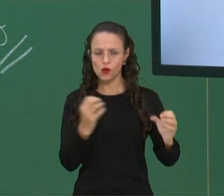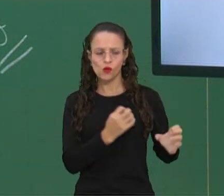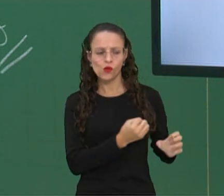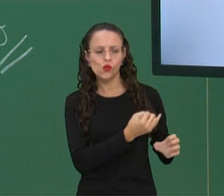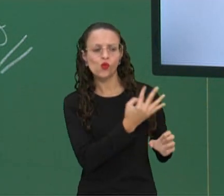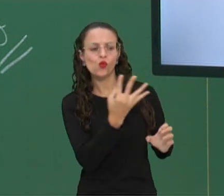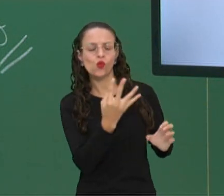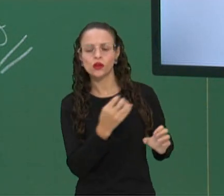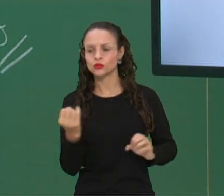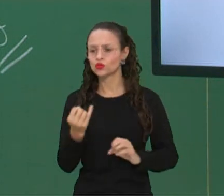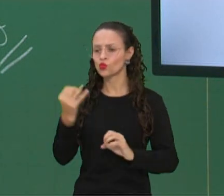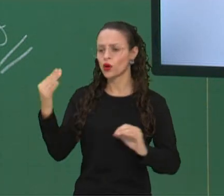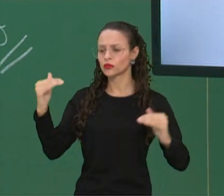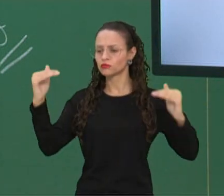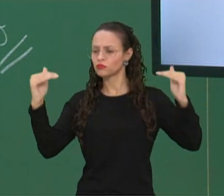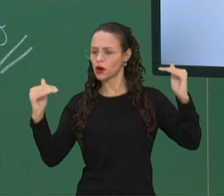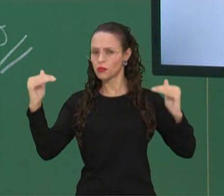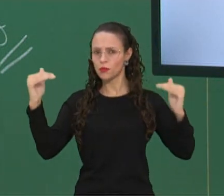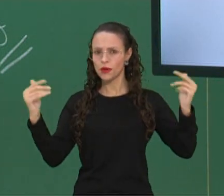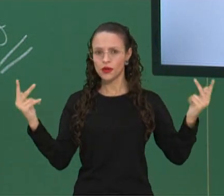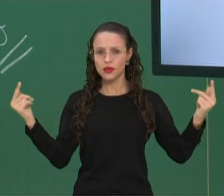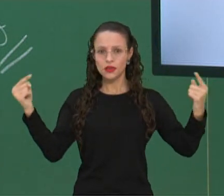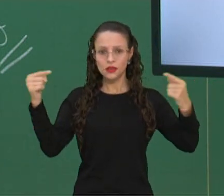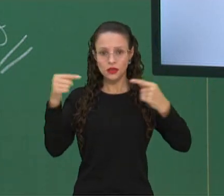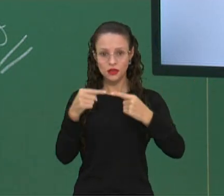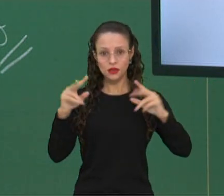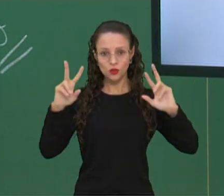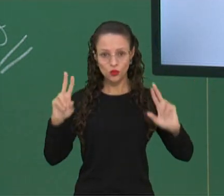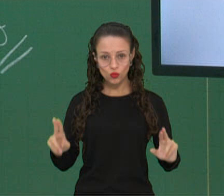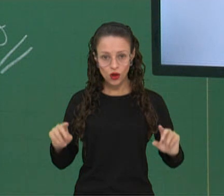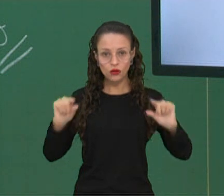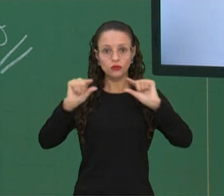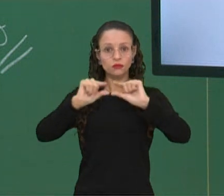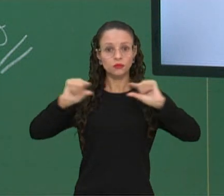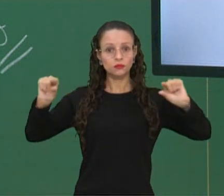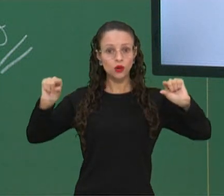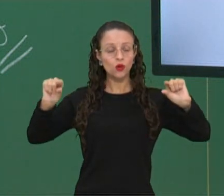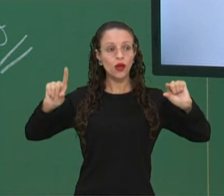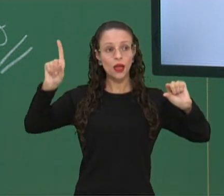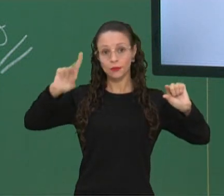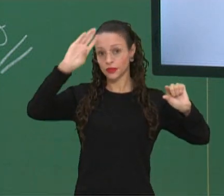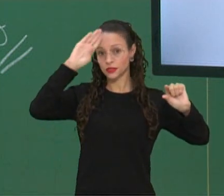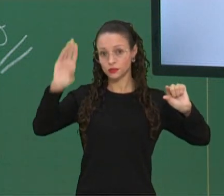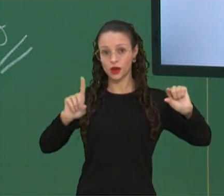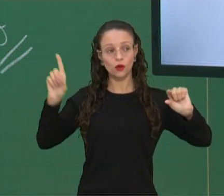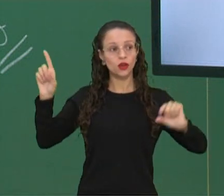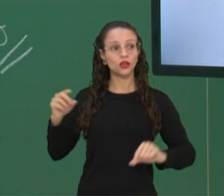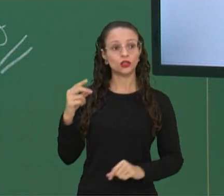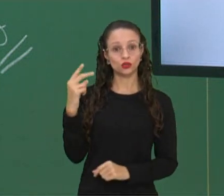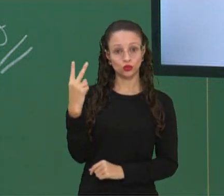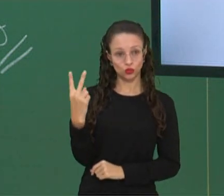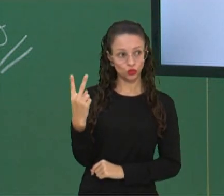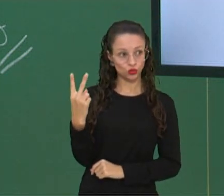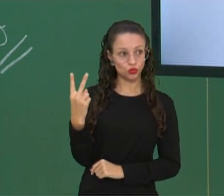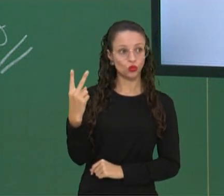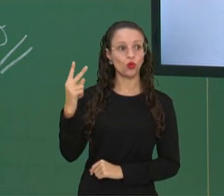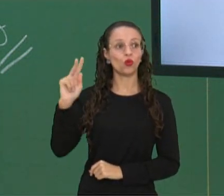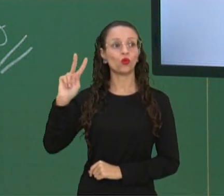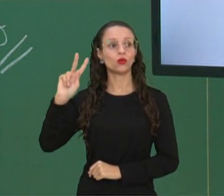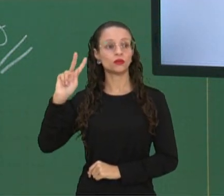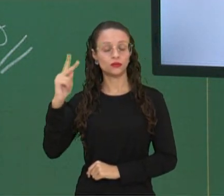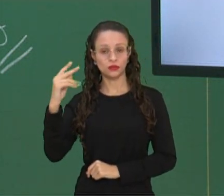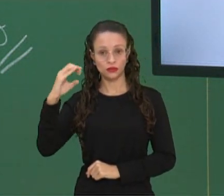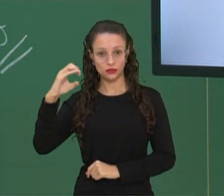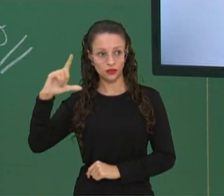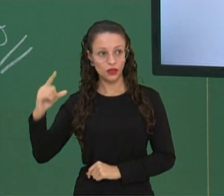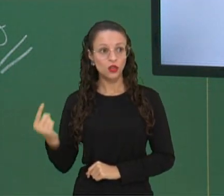de estequiometria lá do balanceamento da minha equação original, que no caso é essa aqui. Então eu tenho 2 ácido clorídrico,